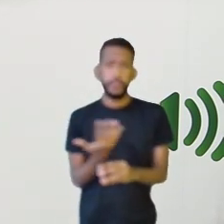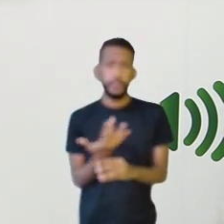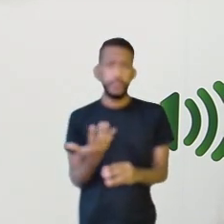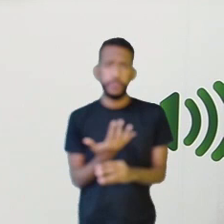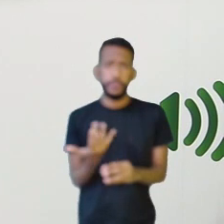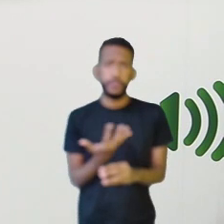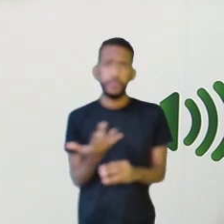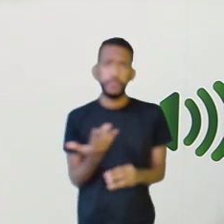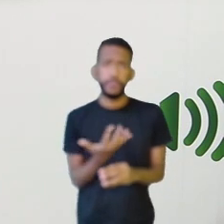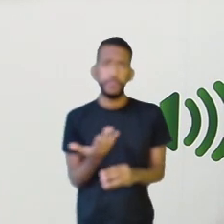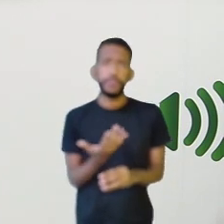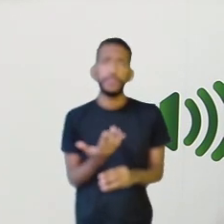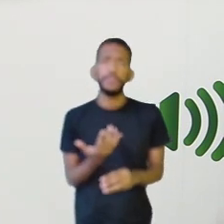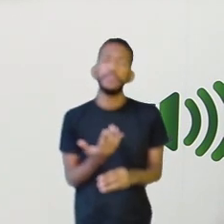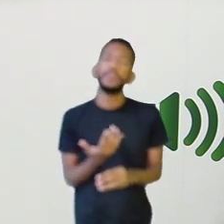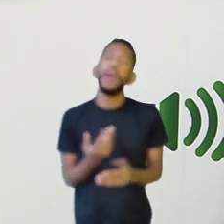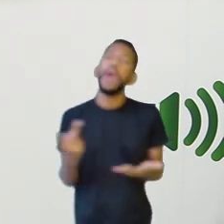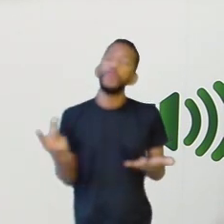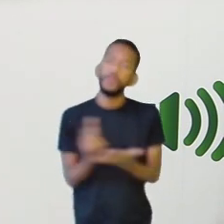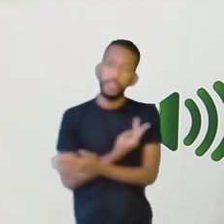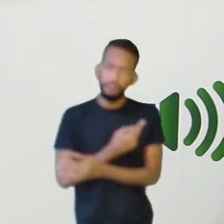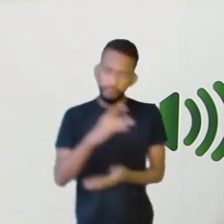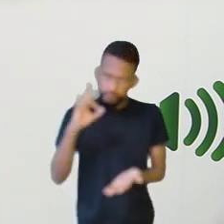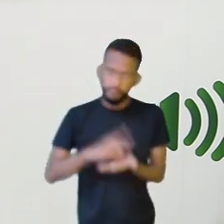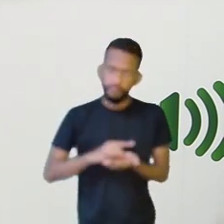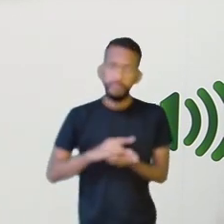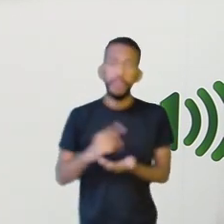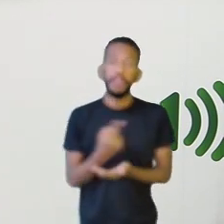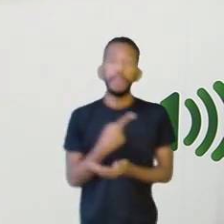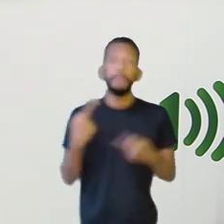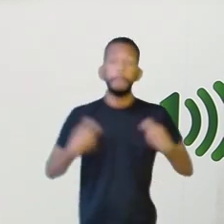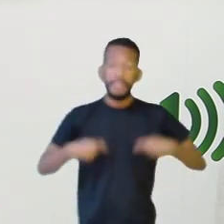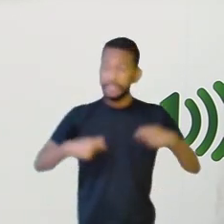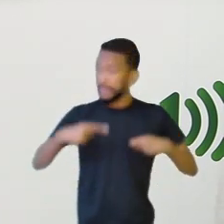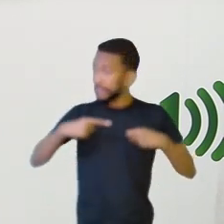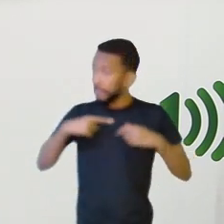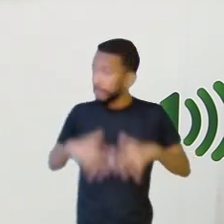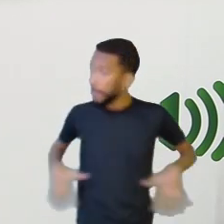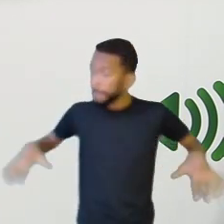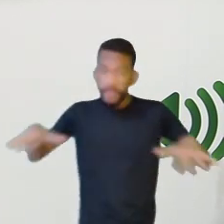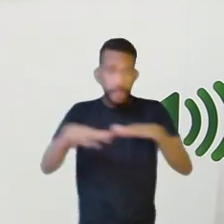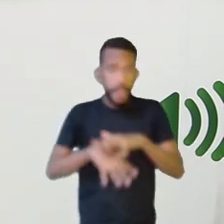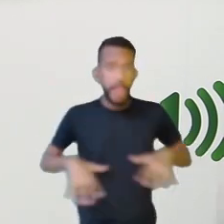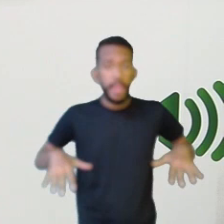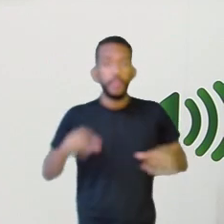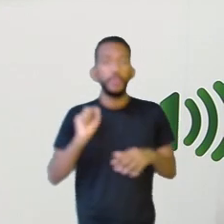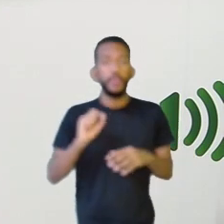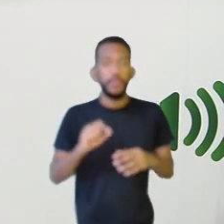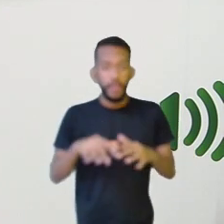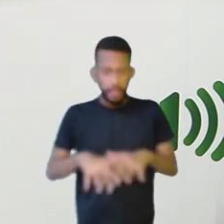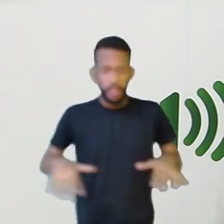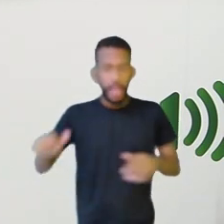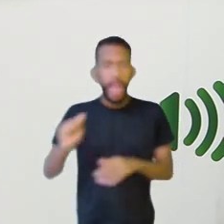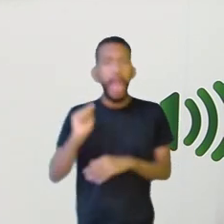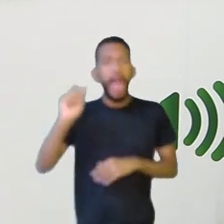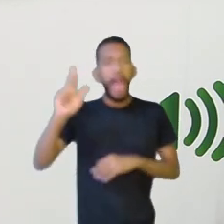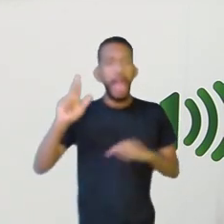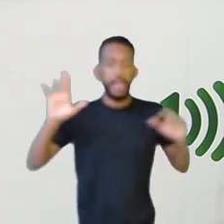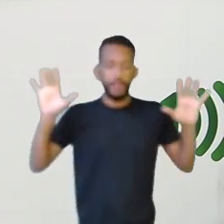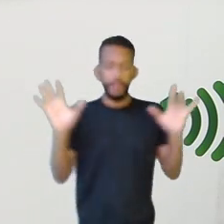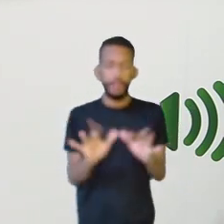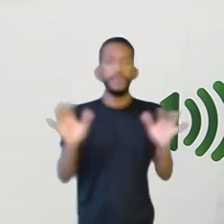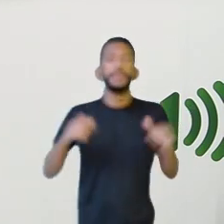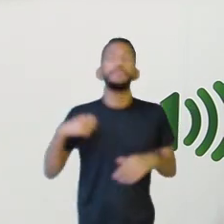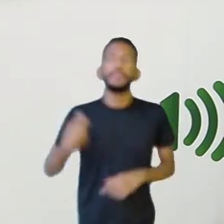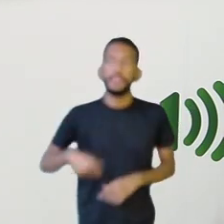combustão acontecendo, eu preciso ter no ambiente ali também bastante oxigênio. Não é